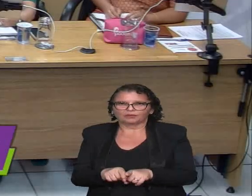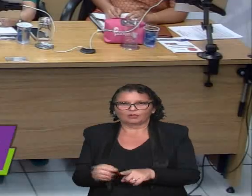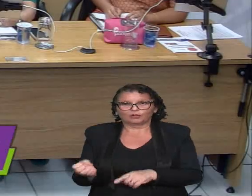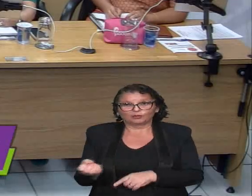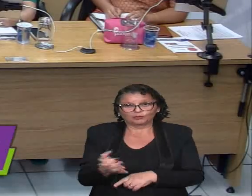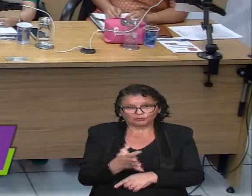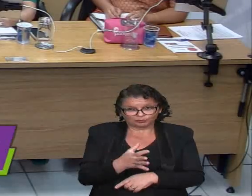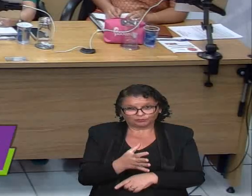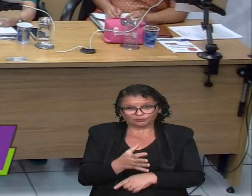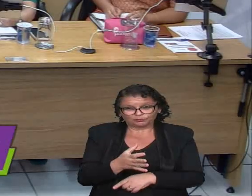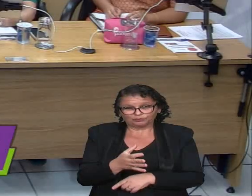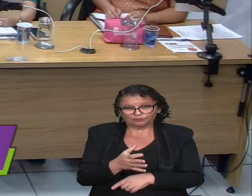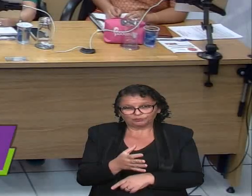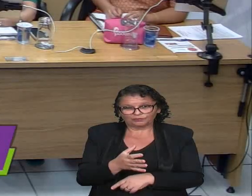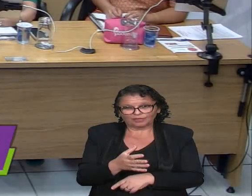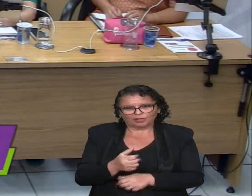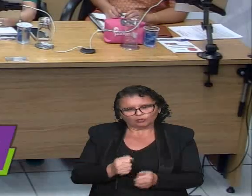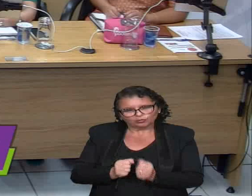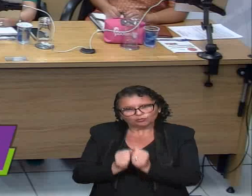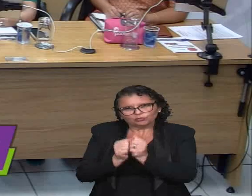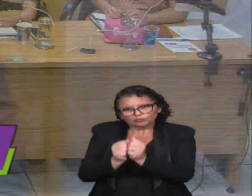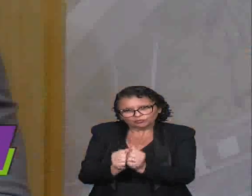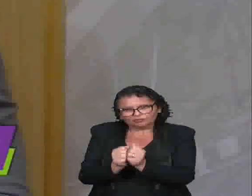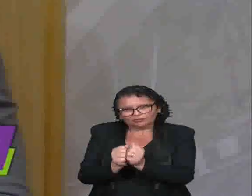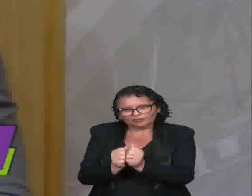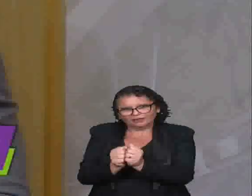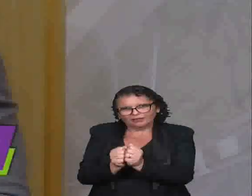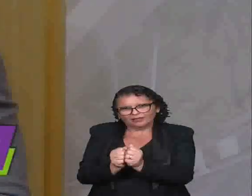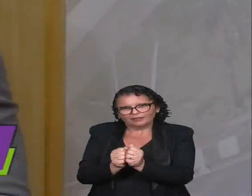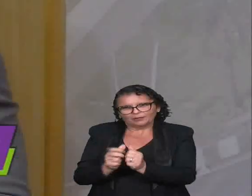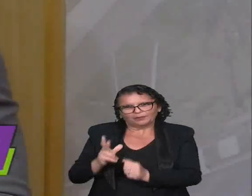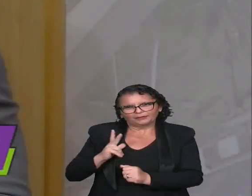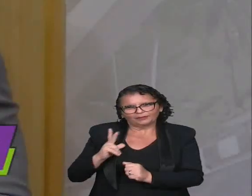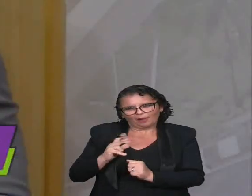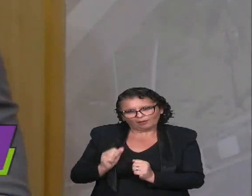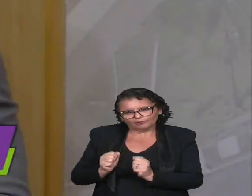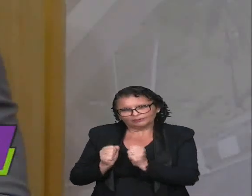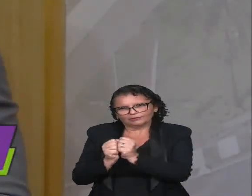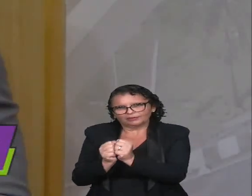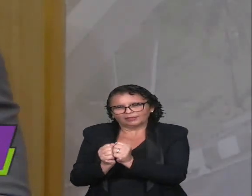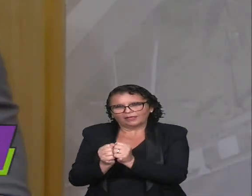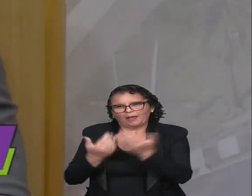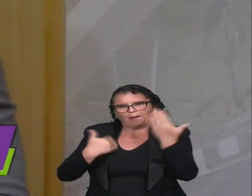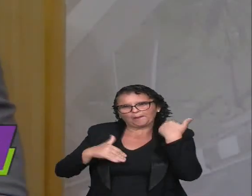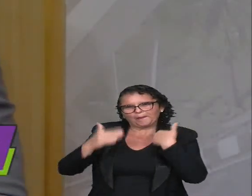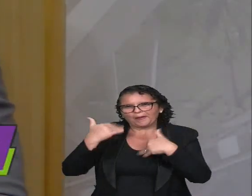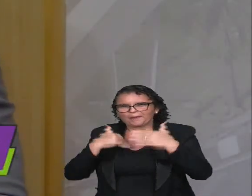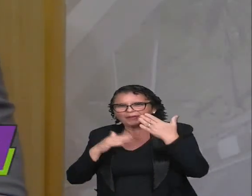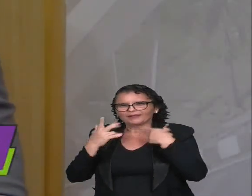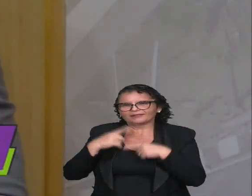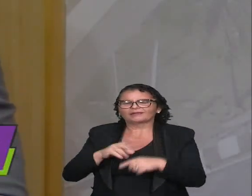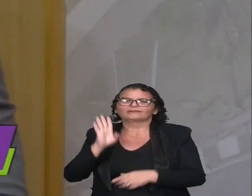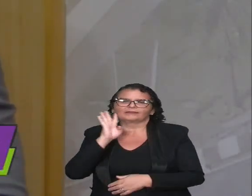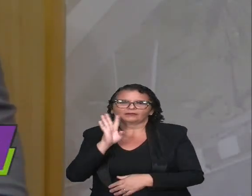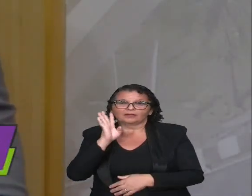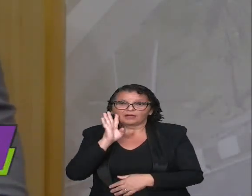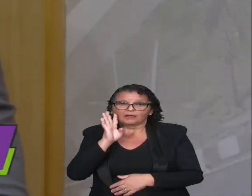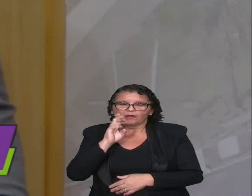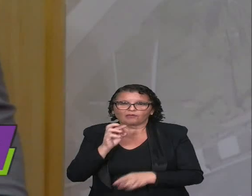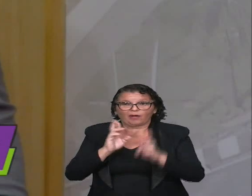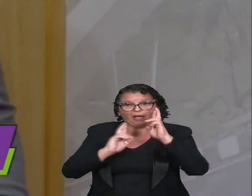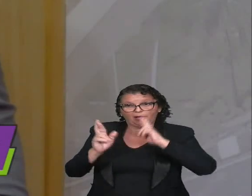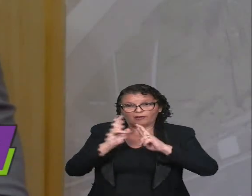uma grande parceria com o setor privado que vai ajudar o lazer daquela região também foi uma região reunião